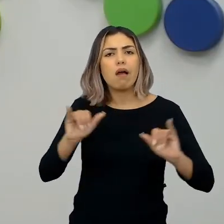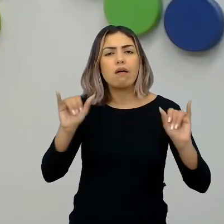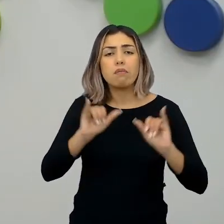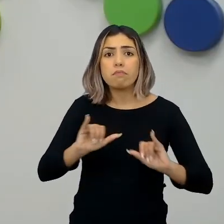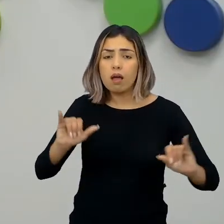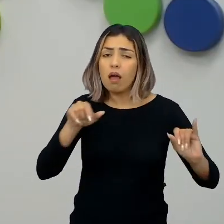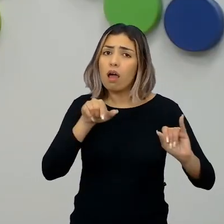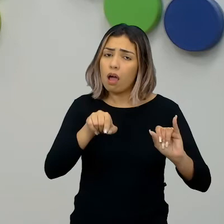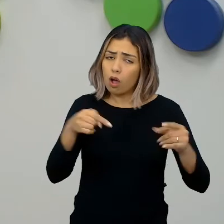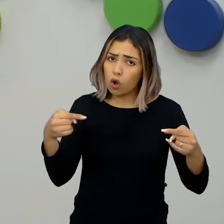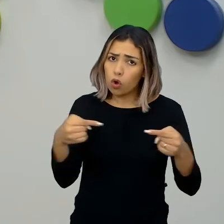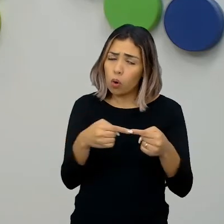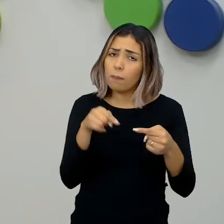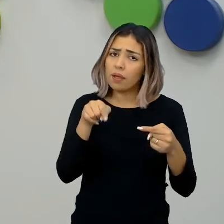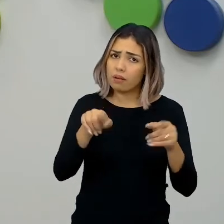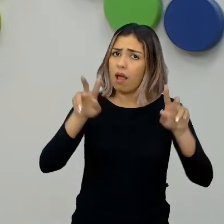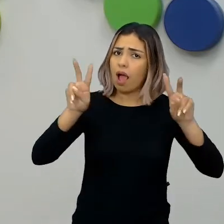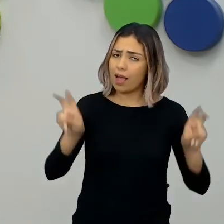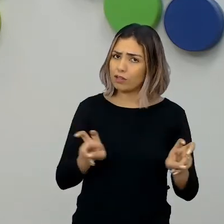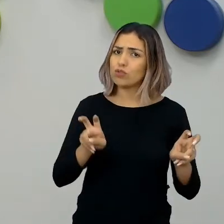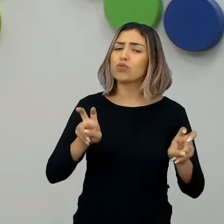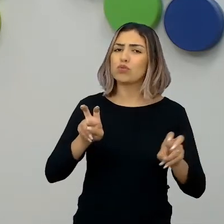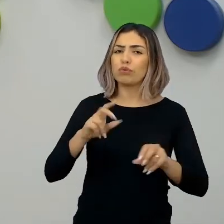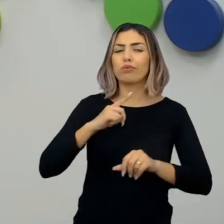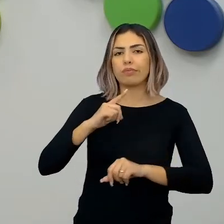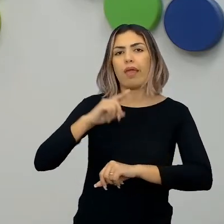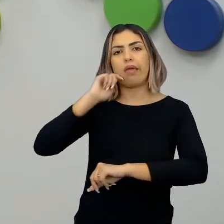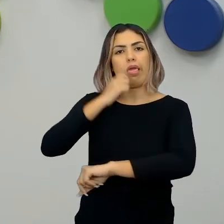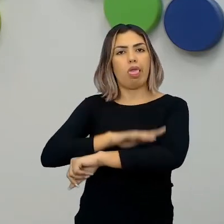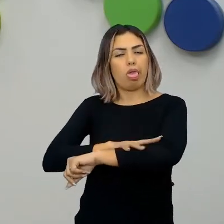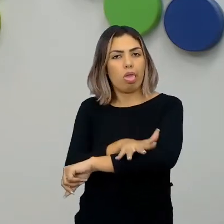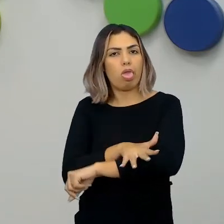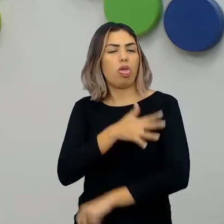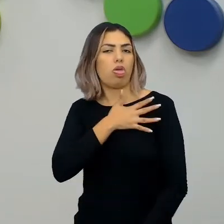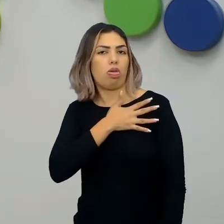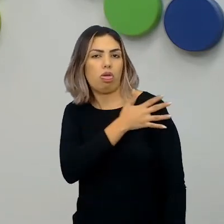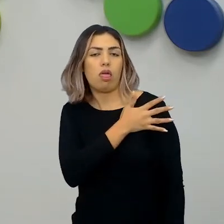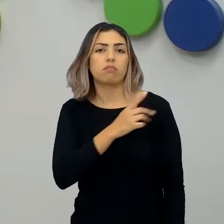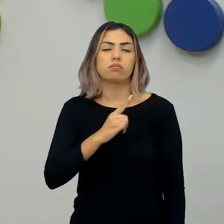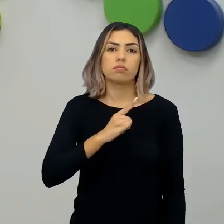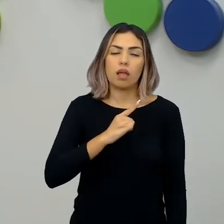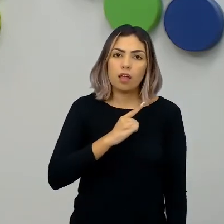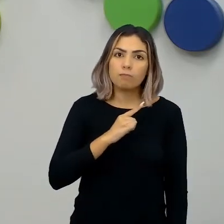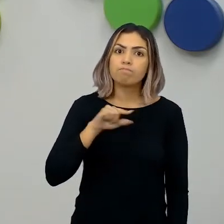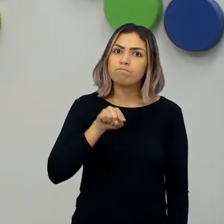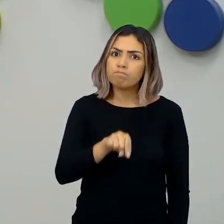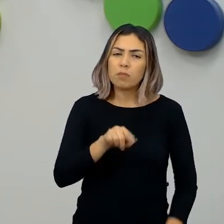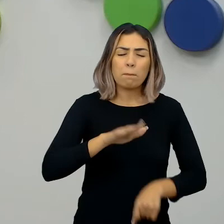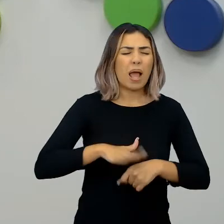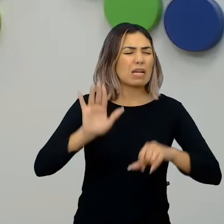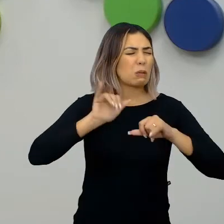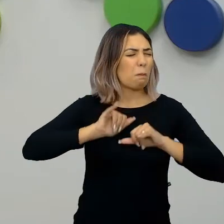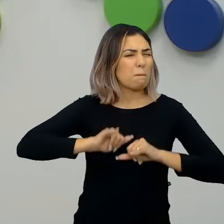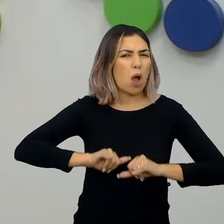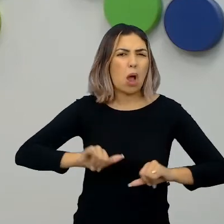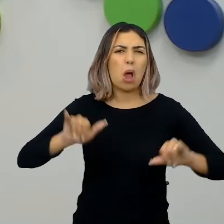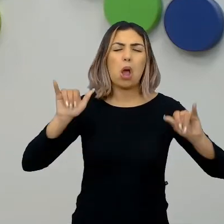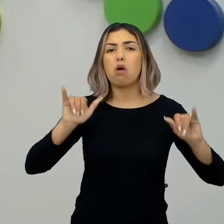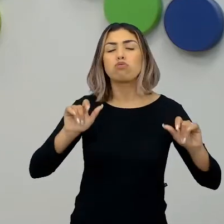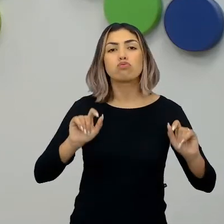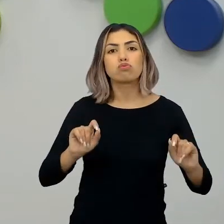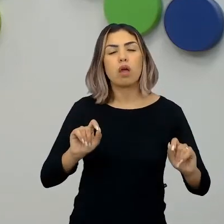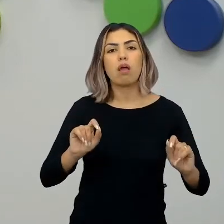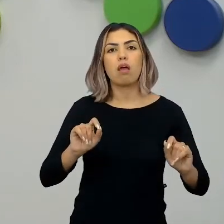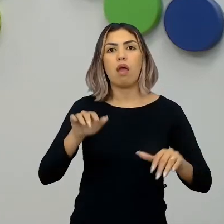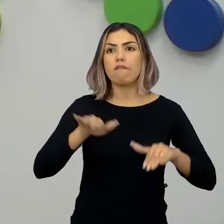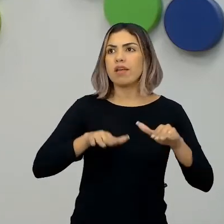isso que eu estou acabando de falar, né? Com essas discriminações. E isso passa a ter uma repercussão maior quando isso acontece com pessoas que